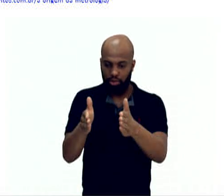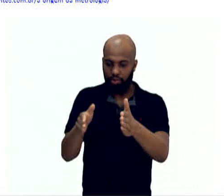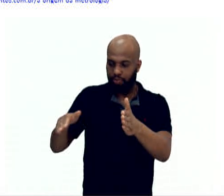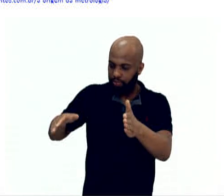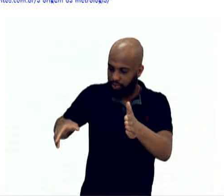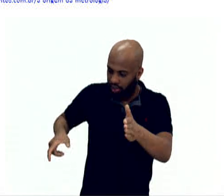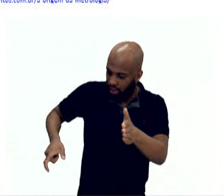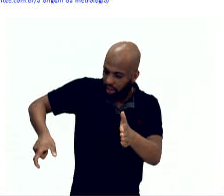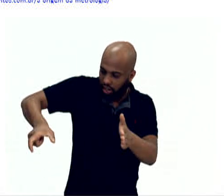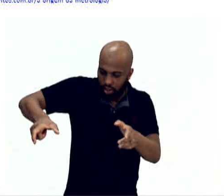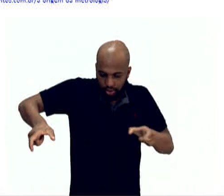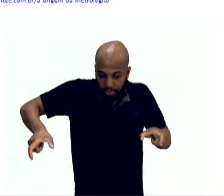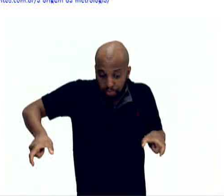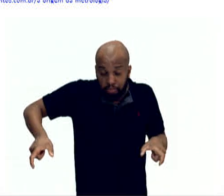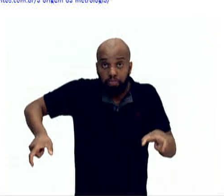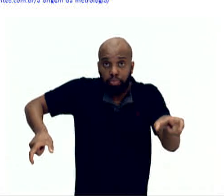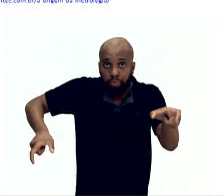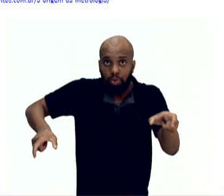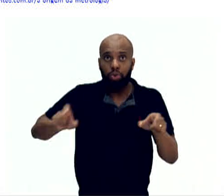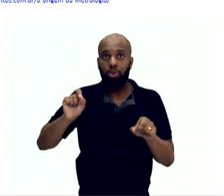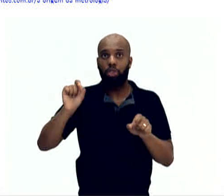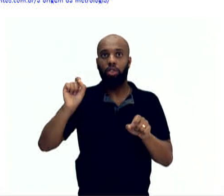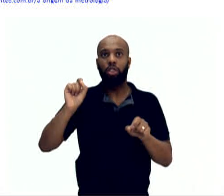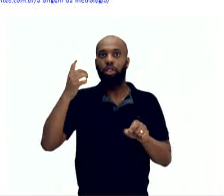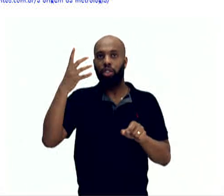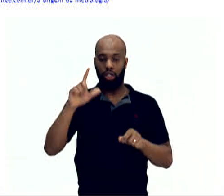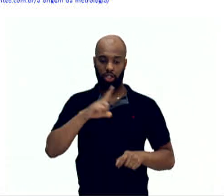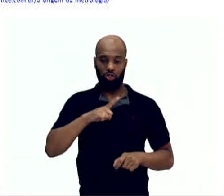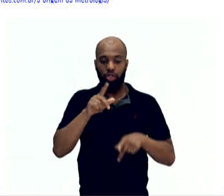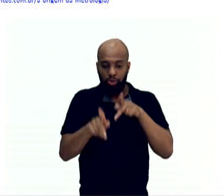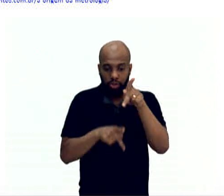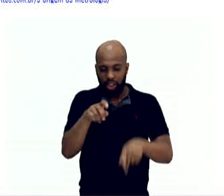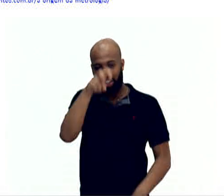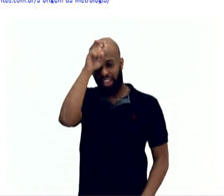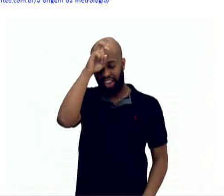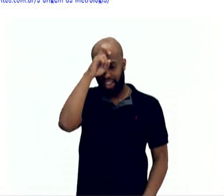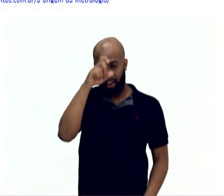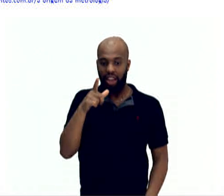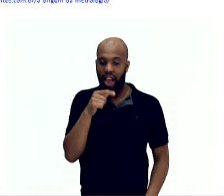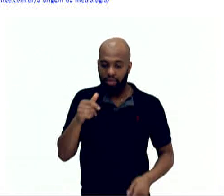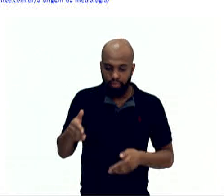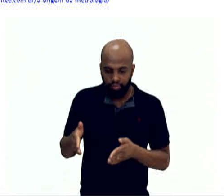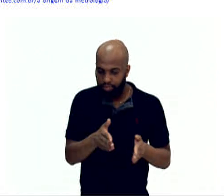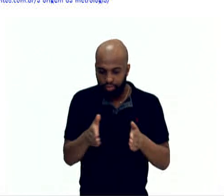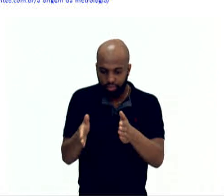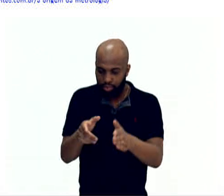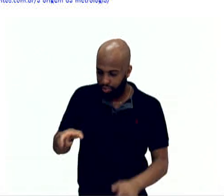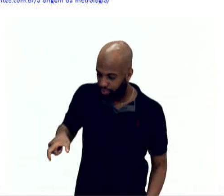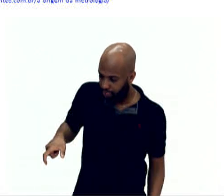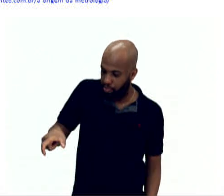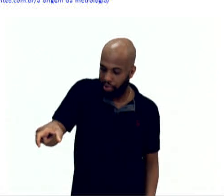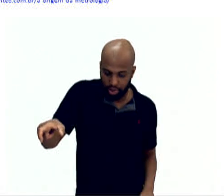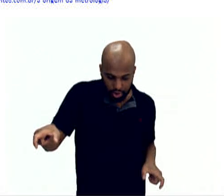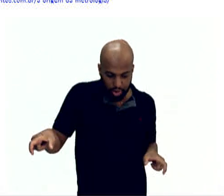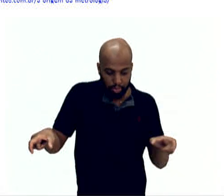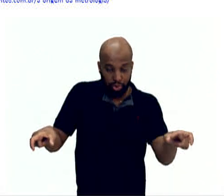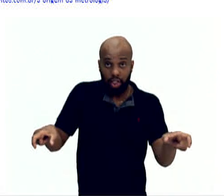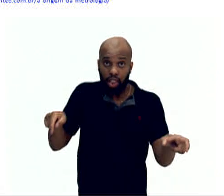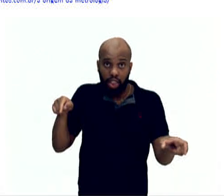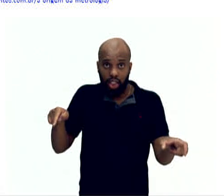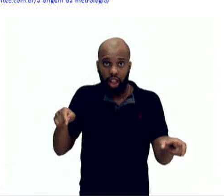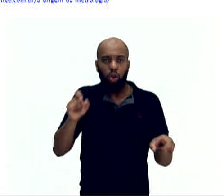os egípcios? Professor, eu já vi lá as pirâmides dos faraós, né? Lá as